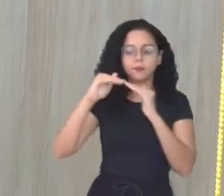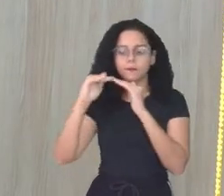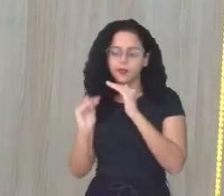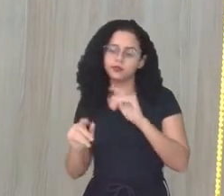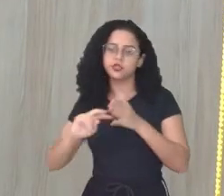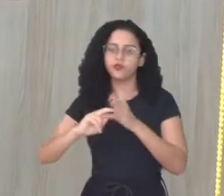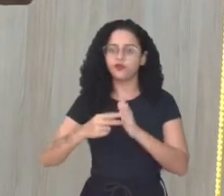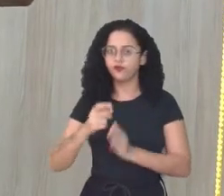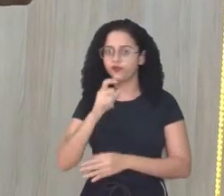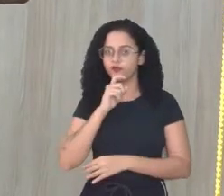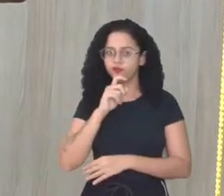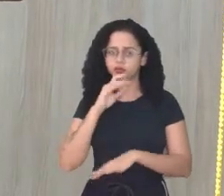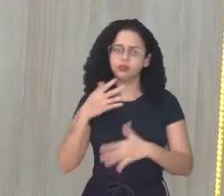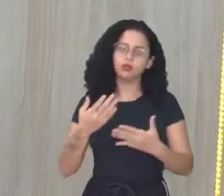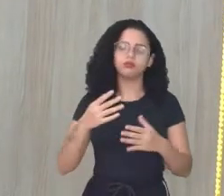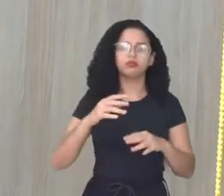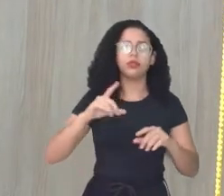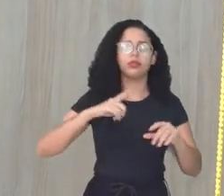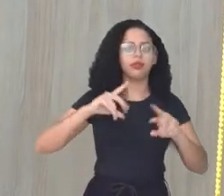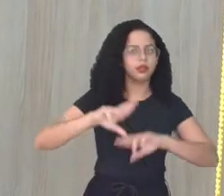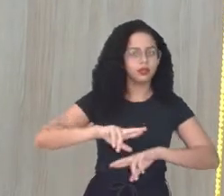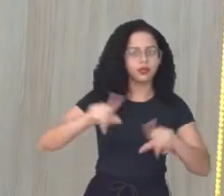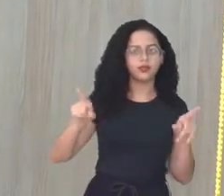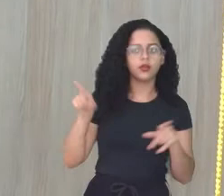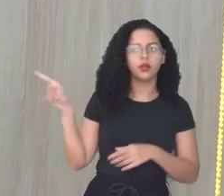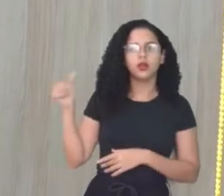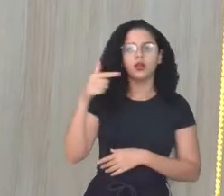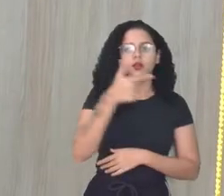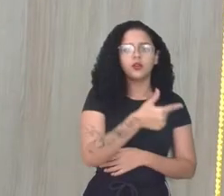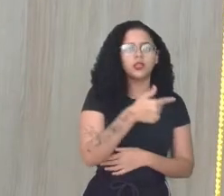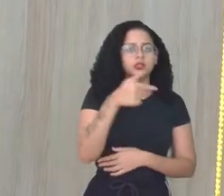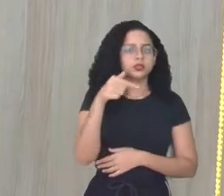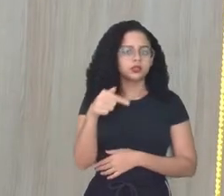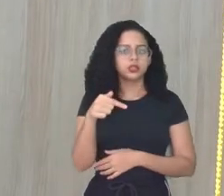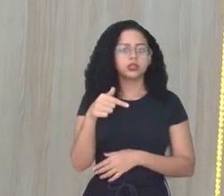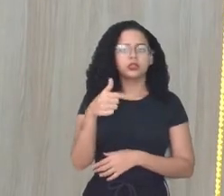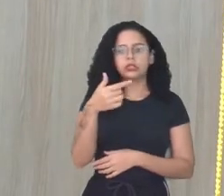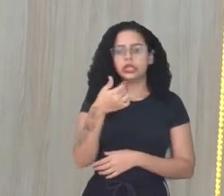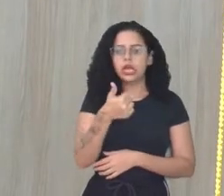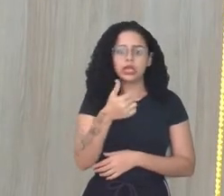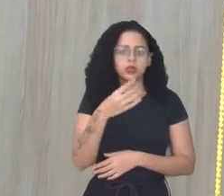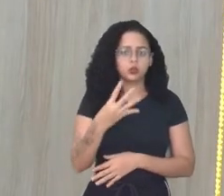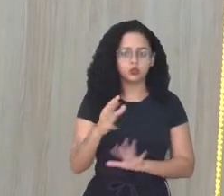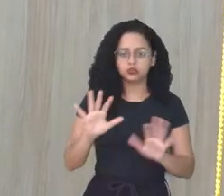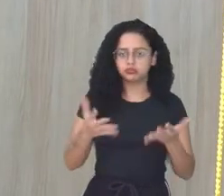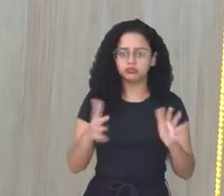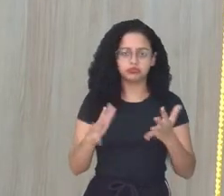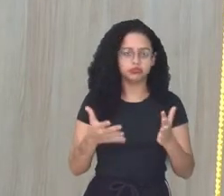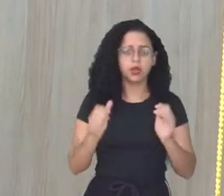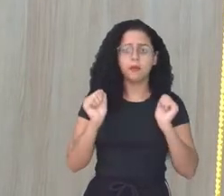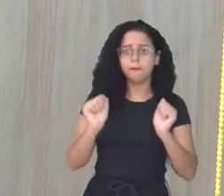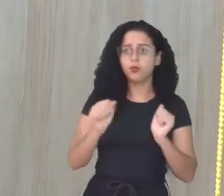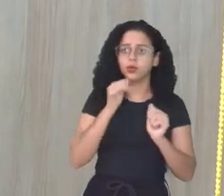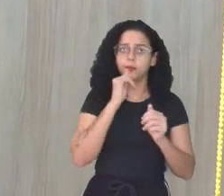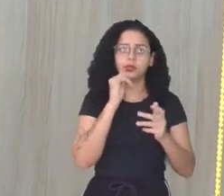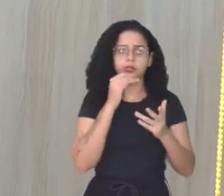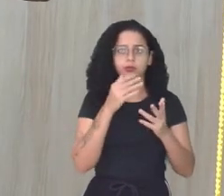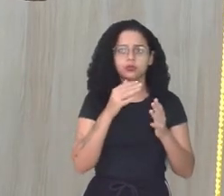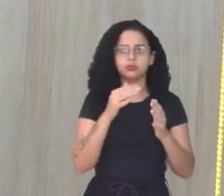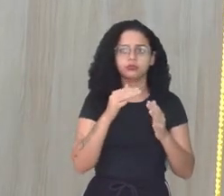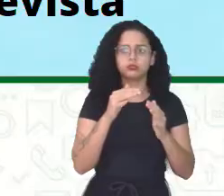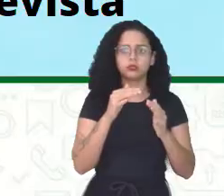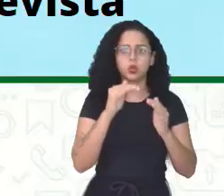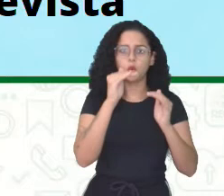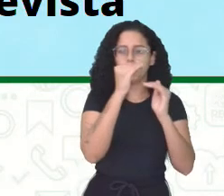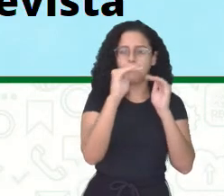ele oscila, né, entre esse 27 e 14. Poderia ser no meio, né,